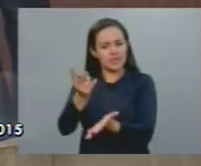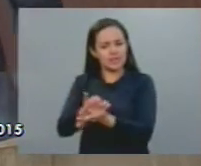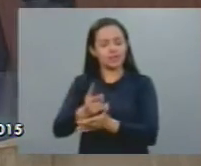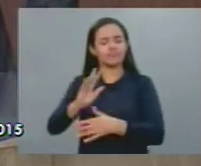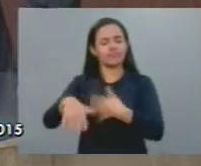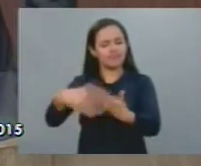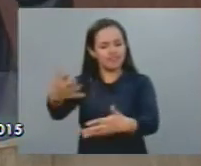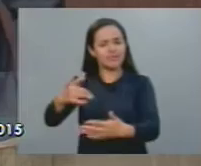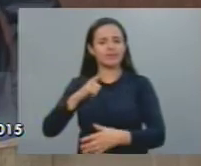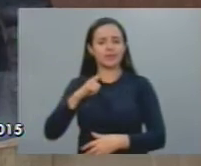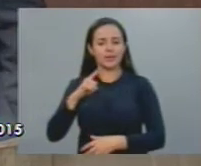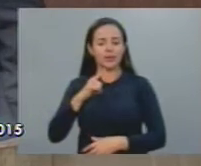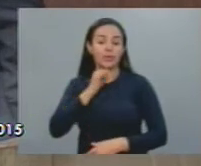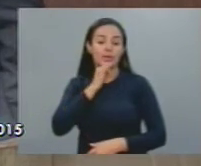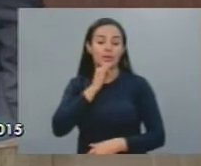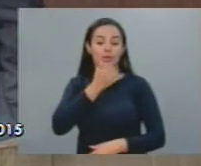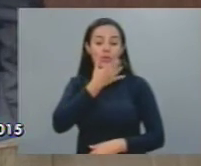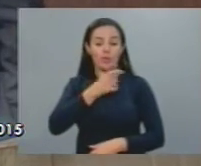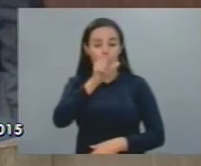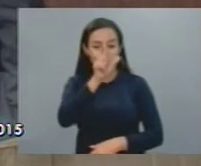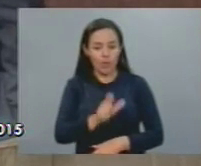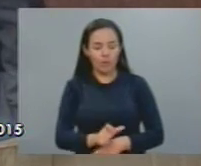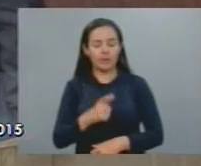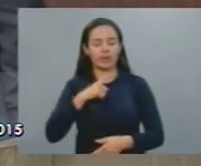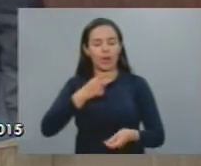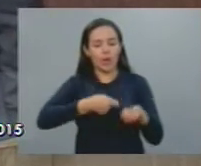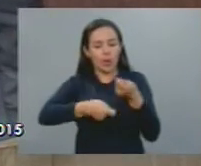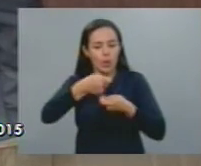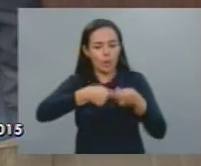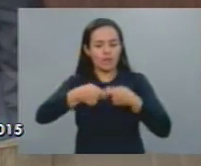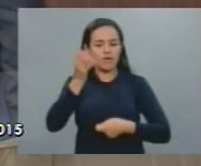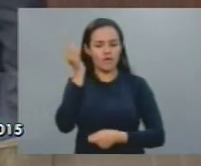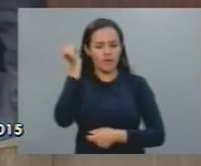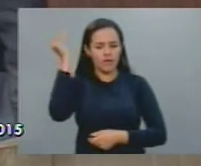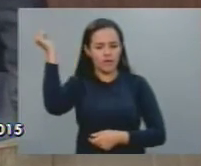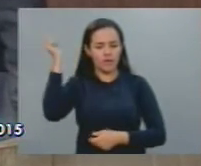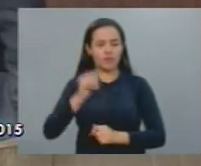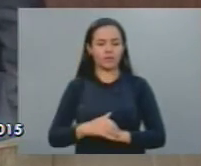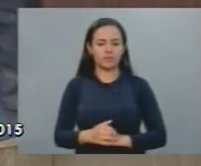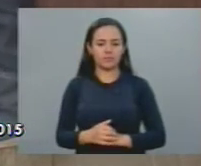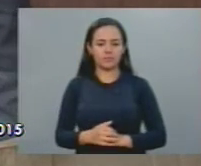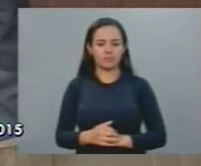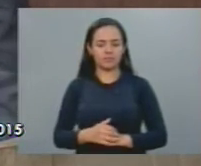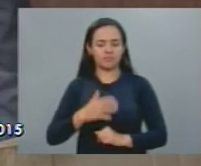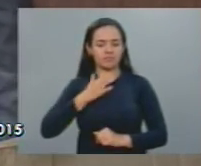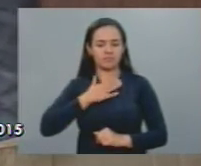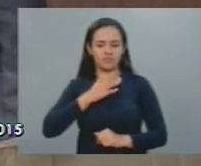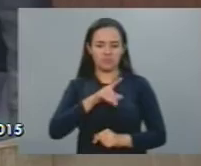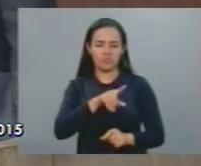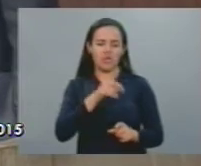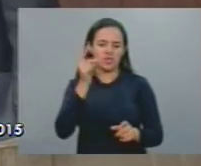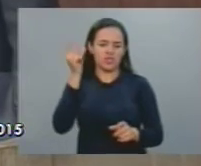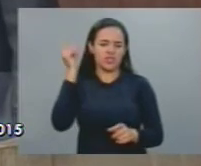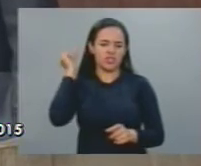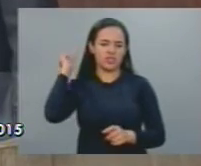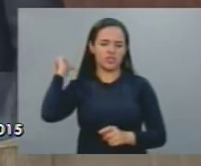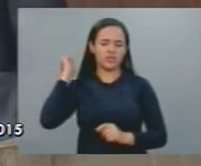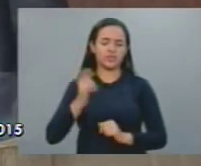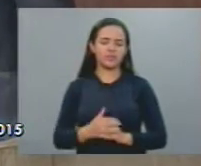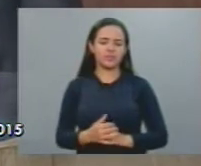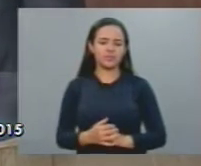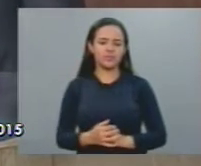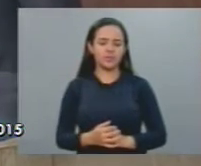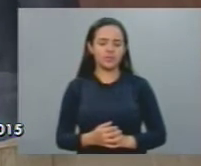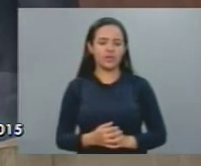Um grande economista, que obviamente não é da minha tradição,